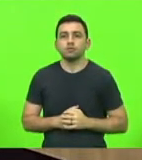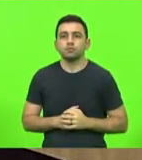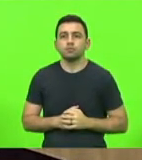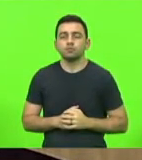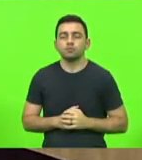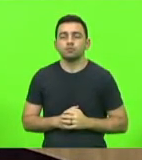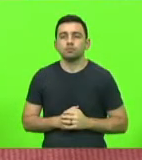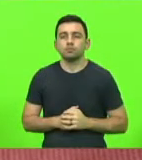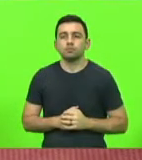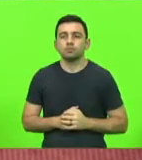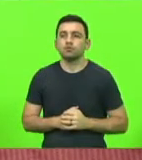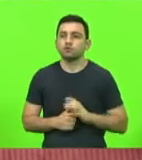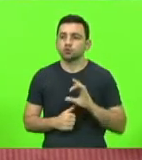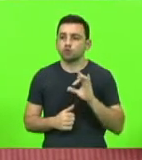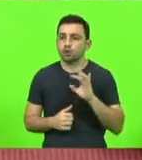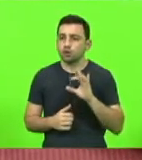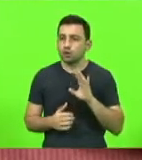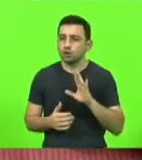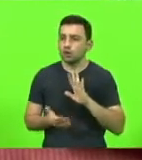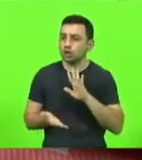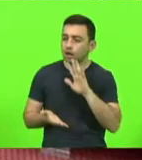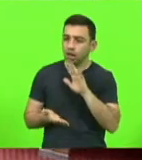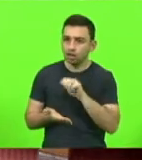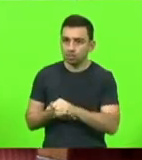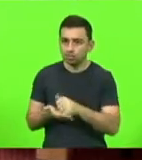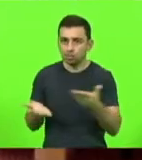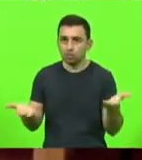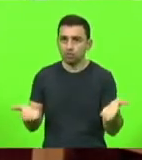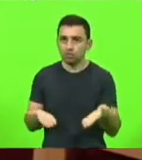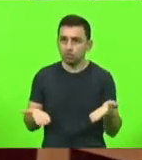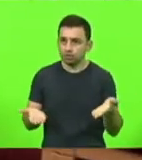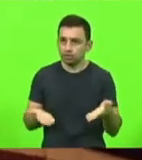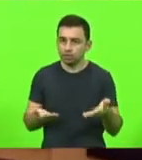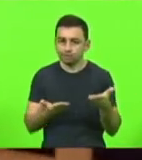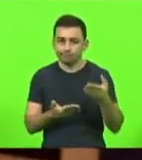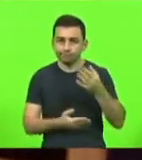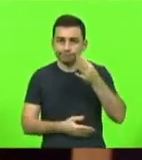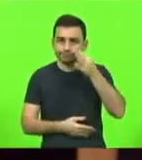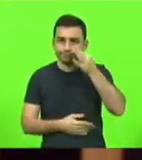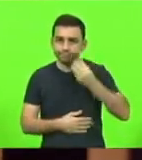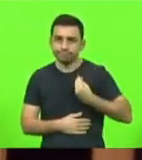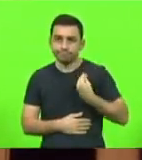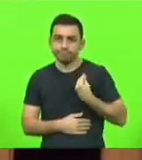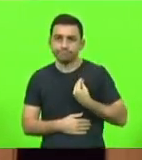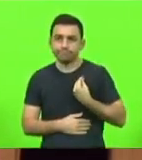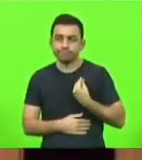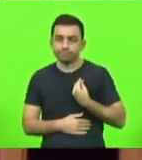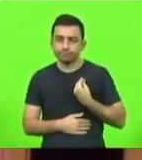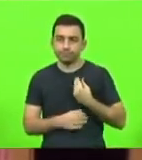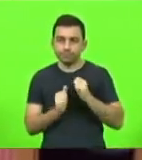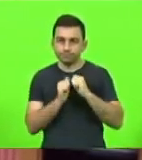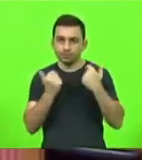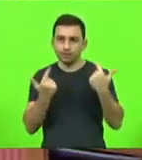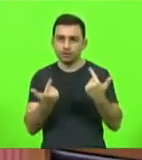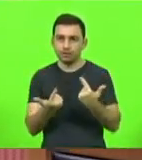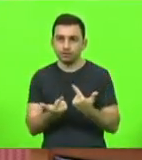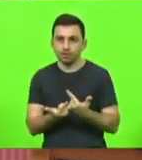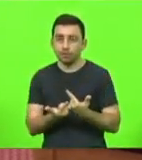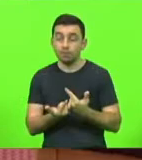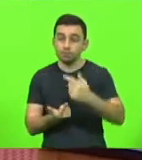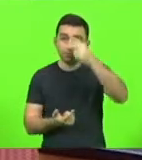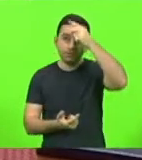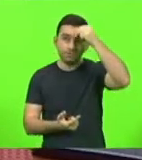Só para registrar, senhor presidente, a presença aqui na nossa Casa Legislativa do